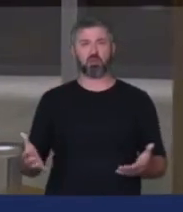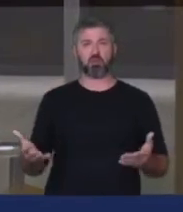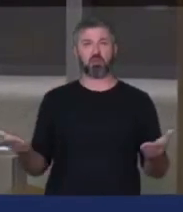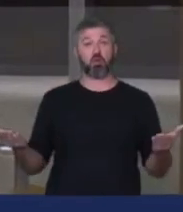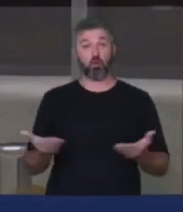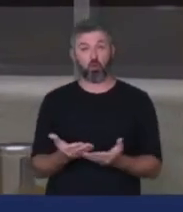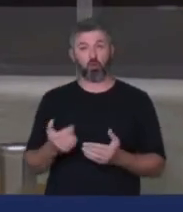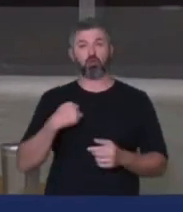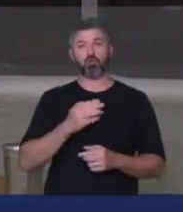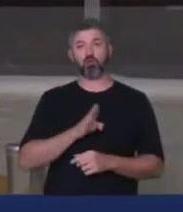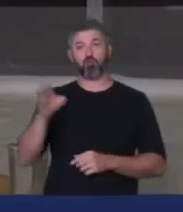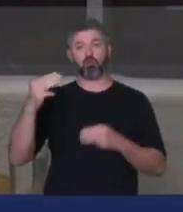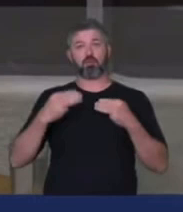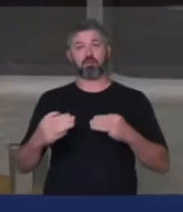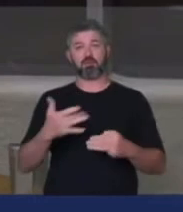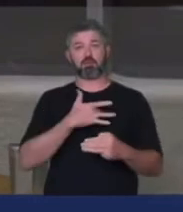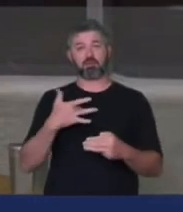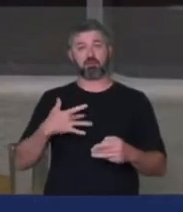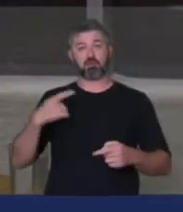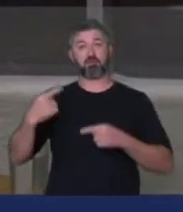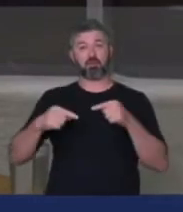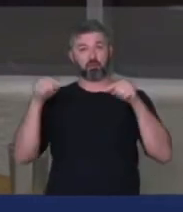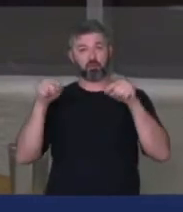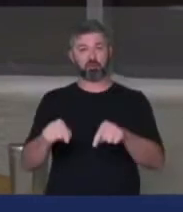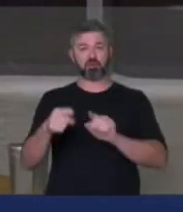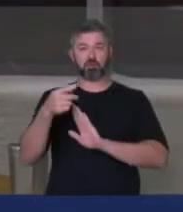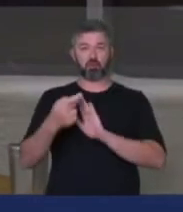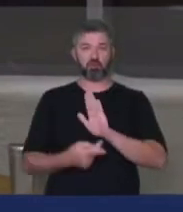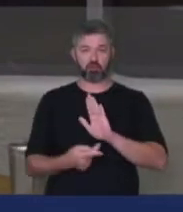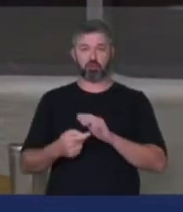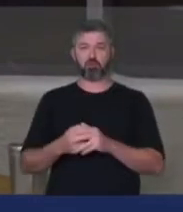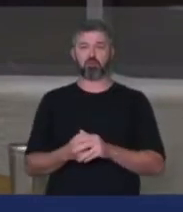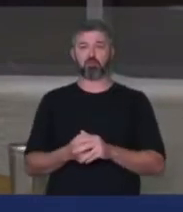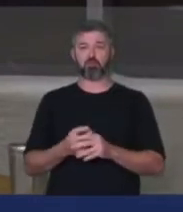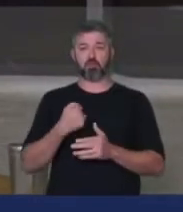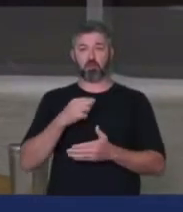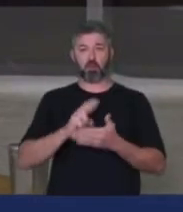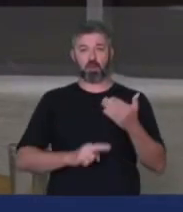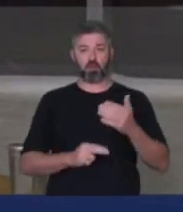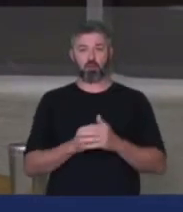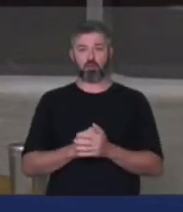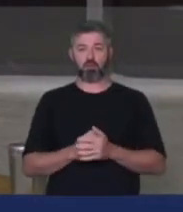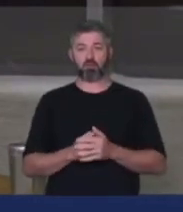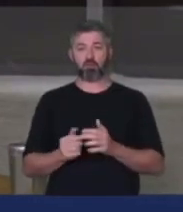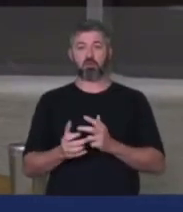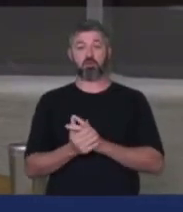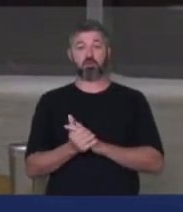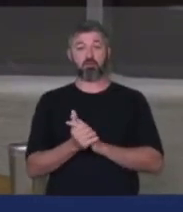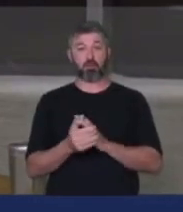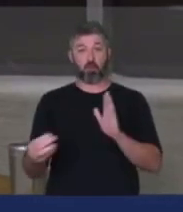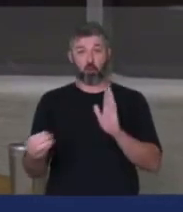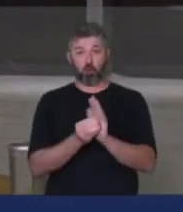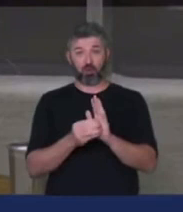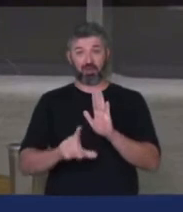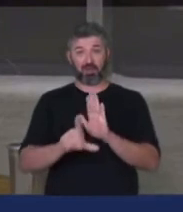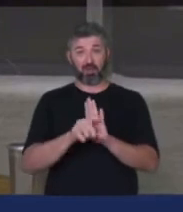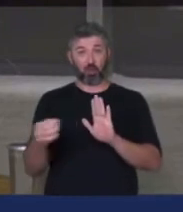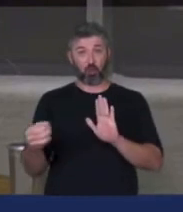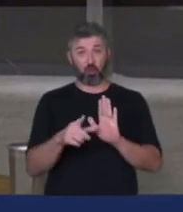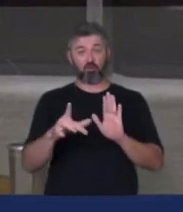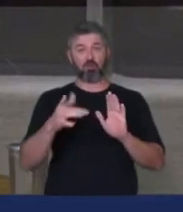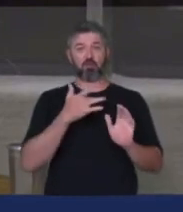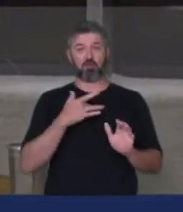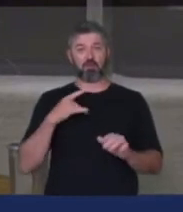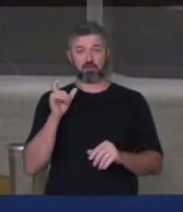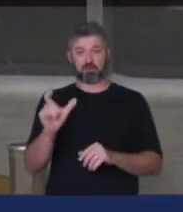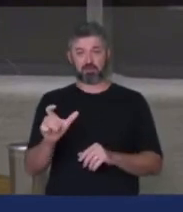ao Ministério da Saúde para tratar desse projeto que estou como relator, para inserir nessa nova lei de plano de saúde também